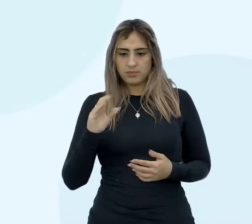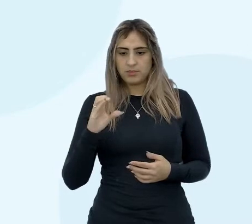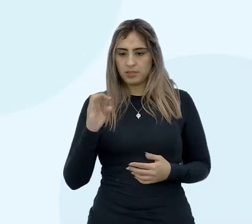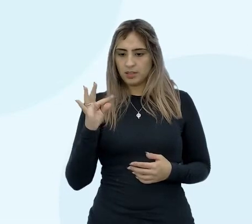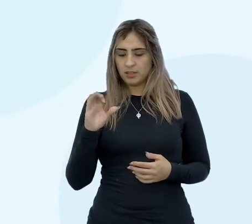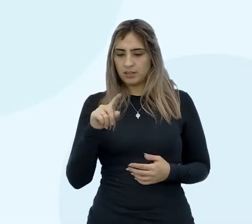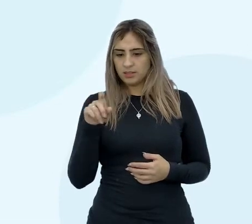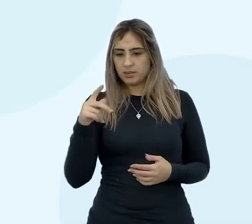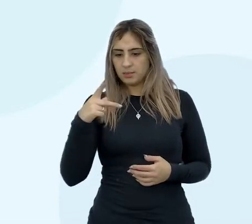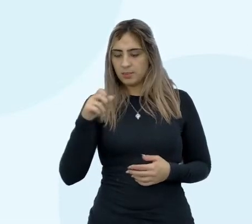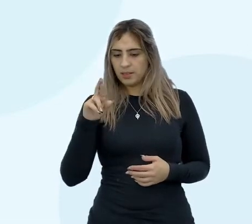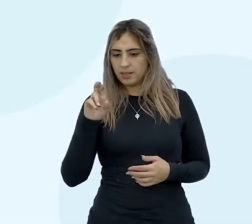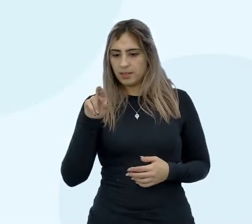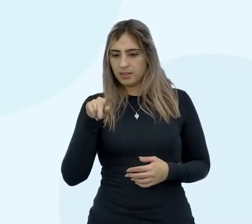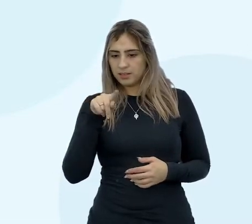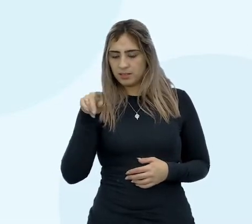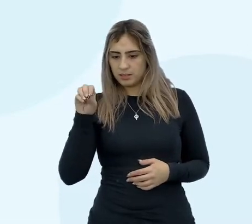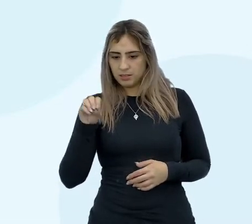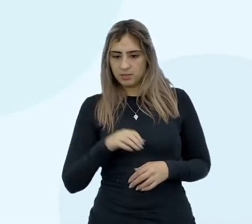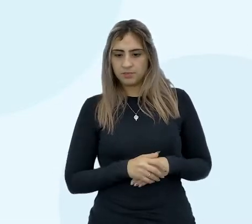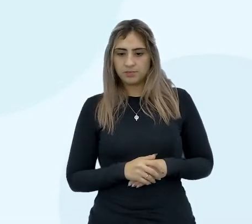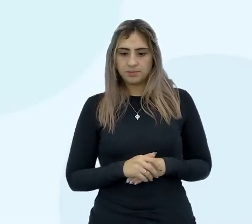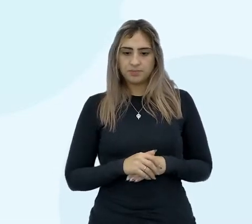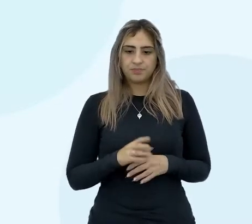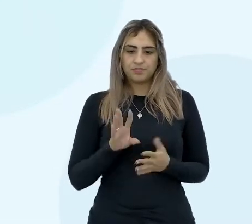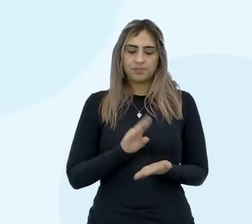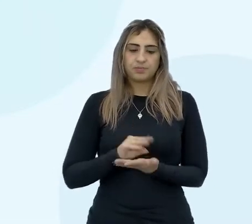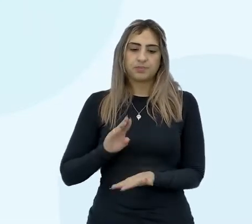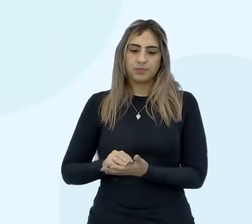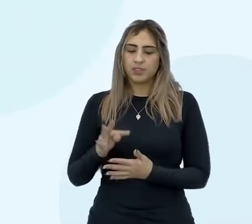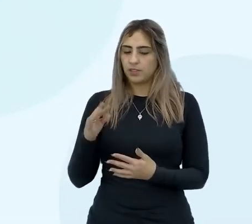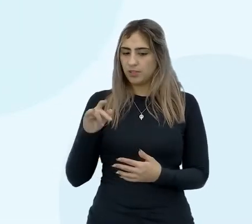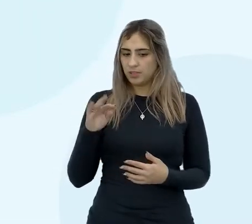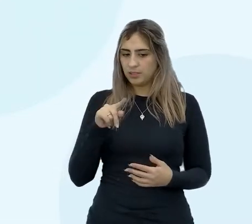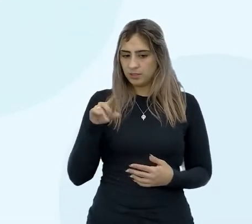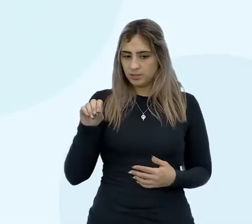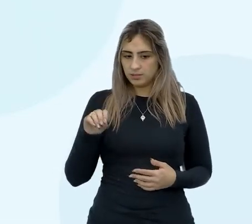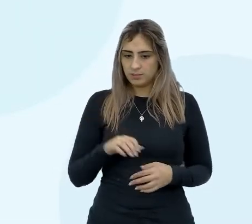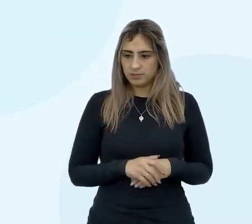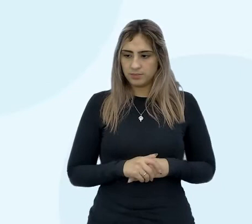catação, peneiração ou tamização, imantação,